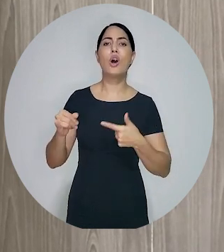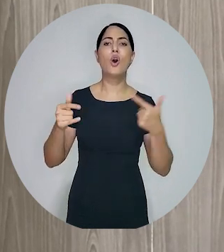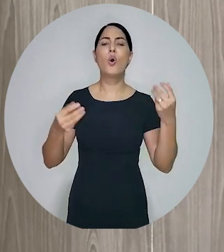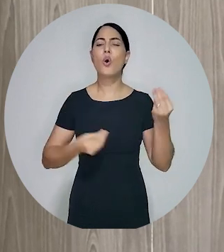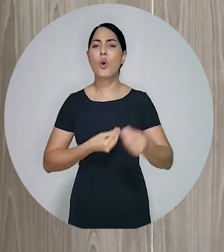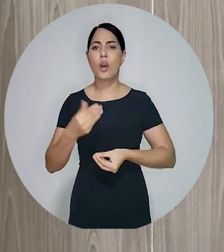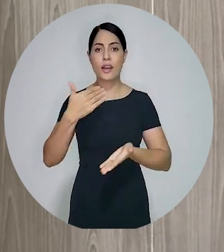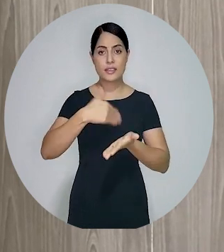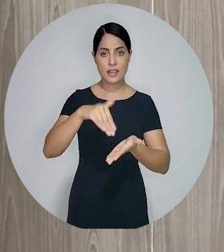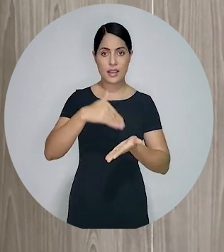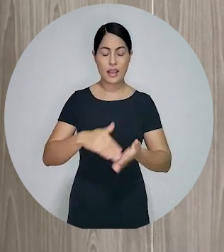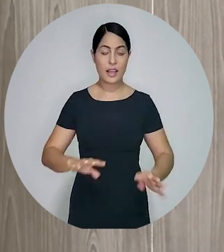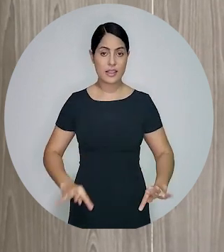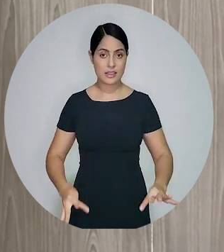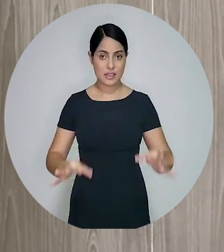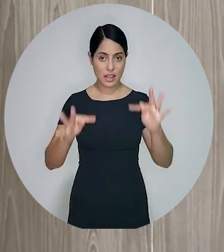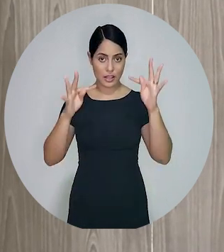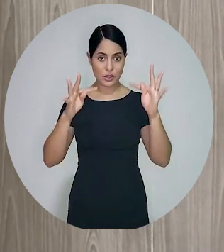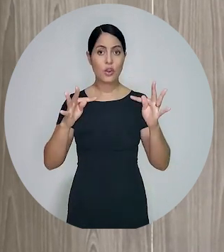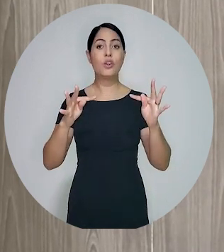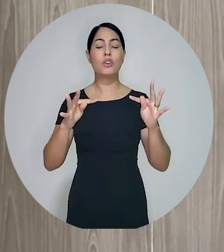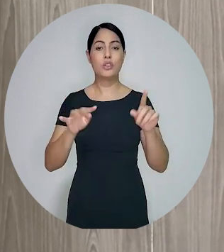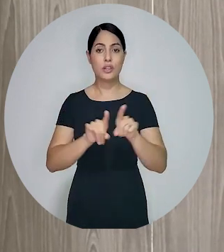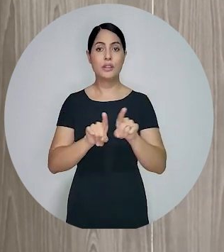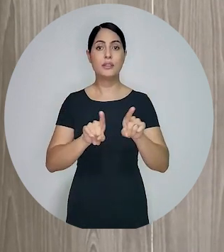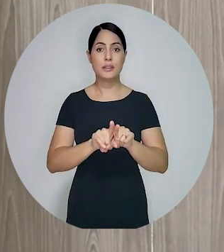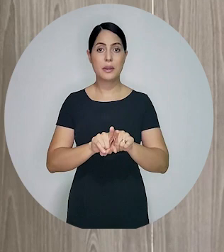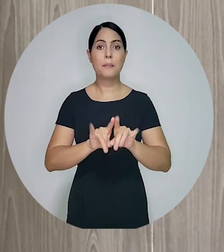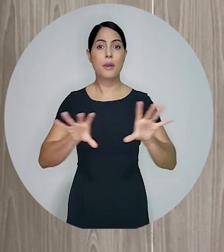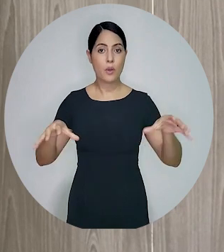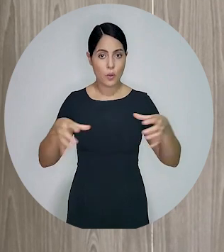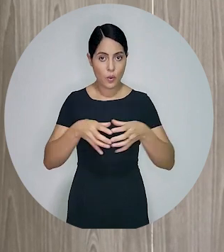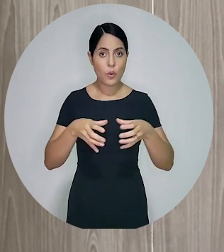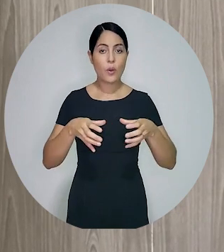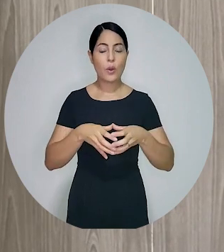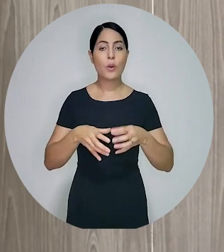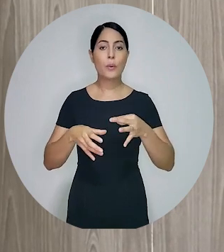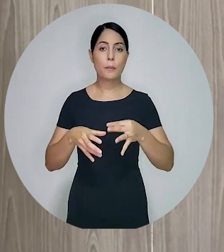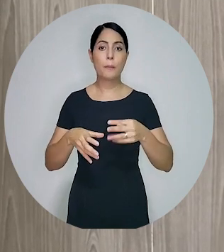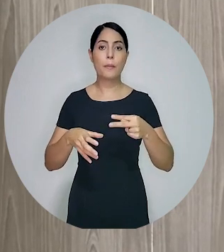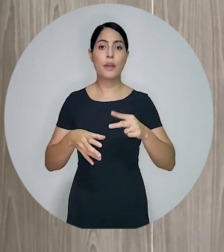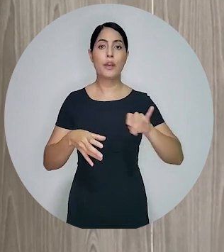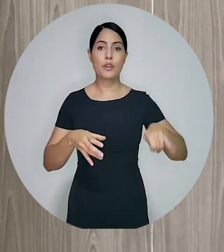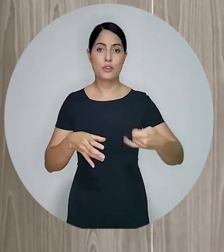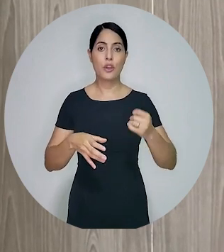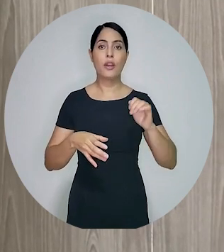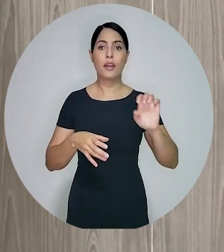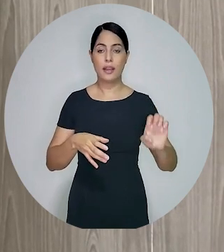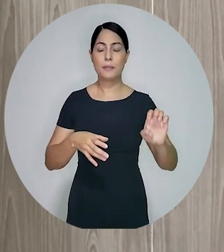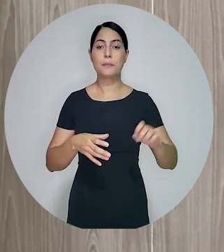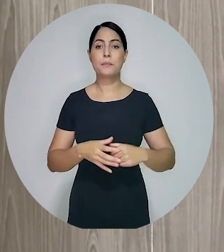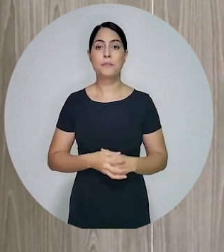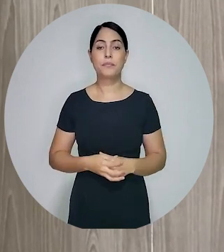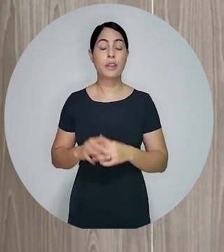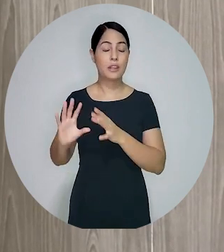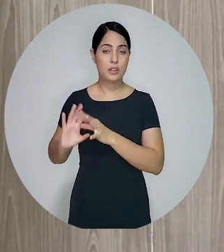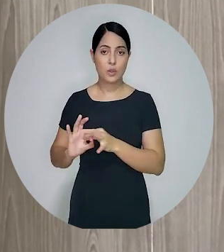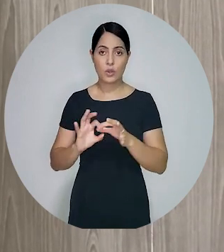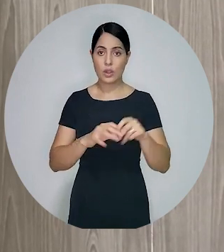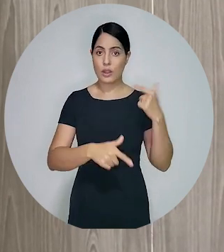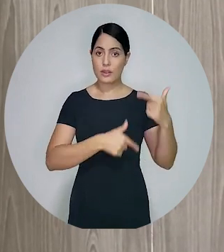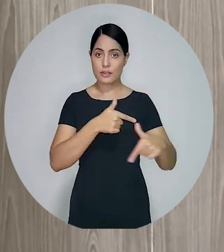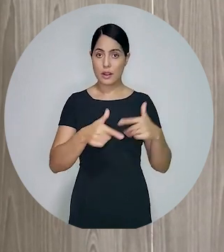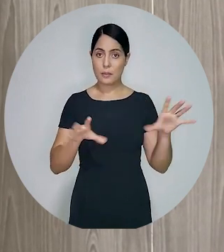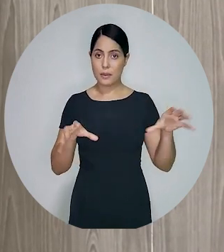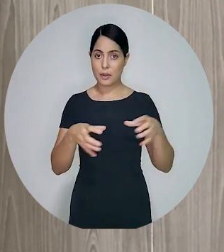em parceria com a Secretaria de Tecnologia e o Comitê Gestor Nacional do PJE. O grupo de